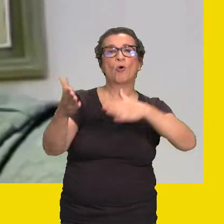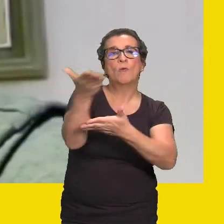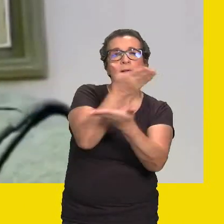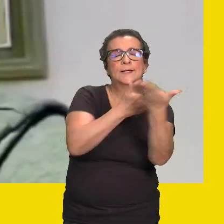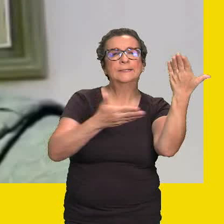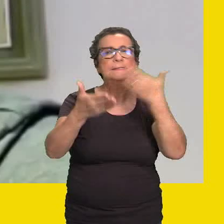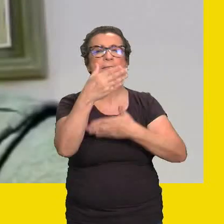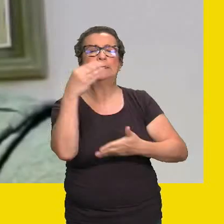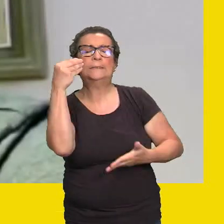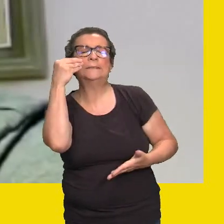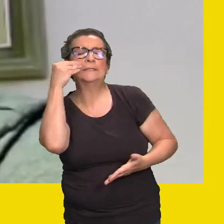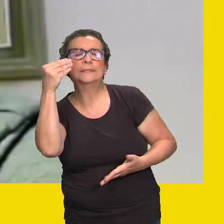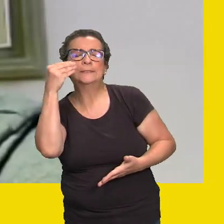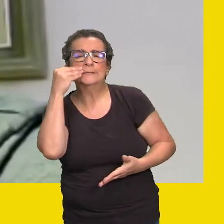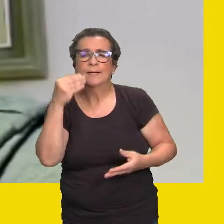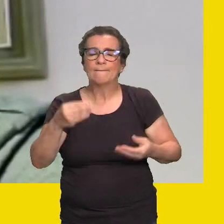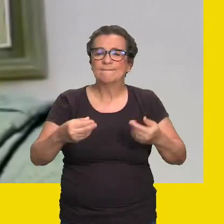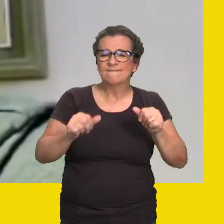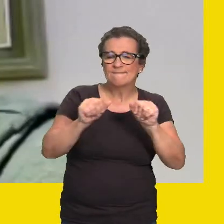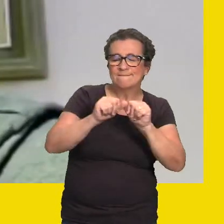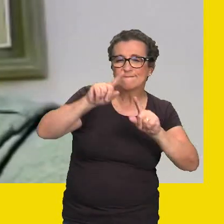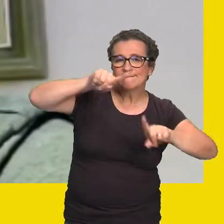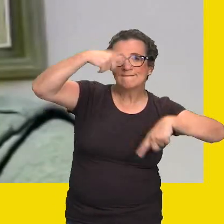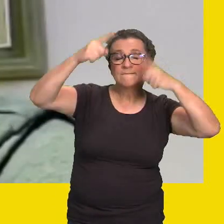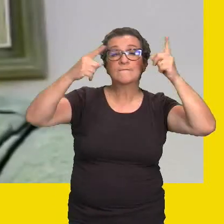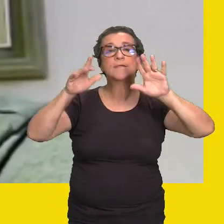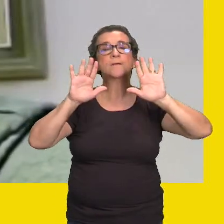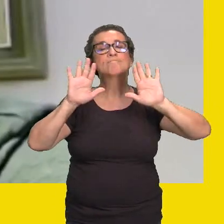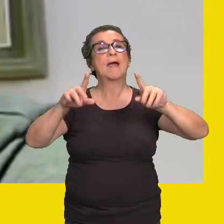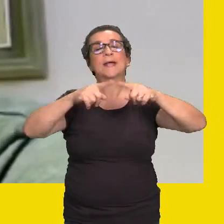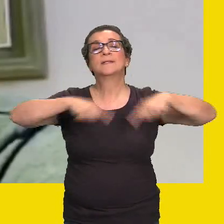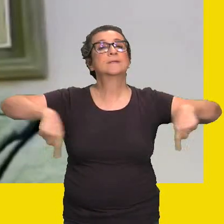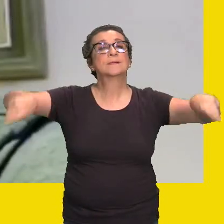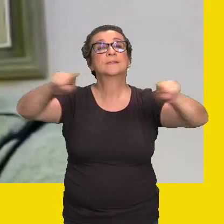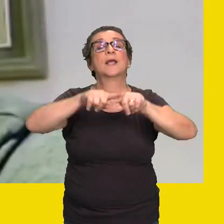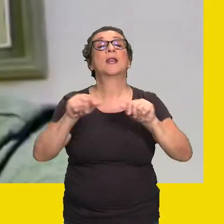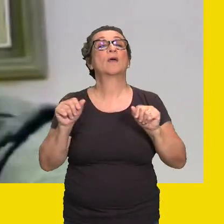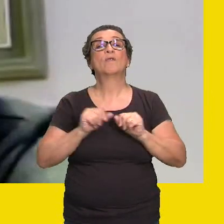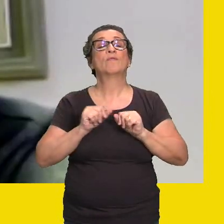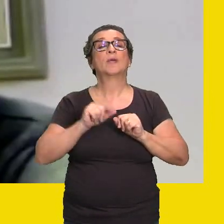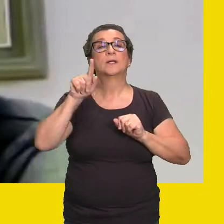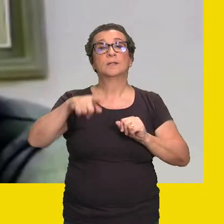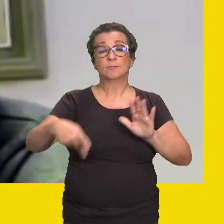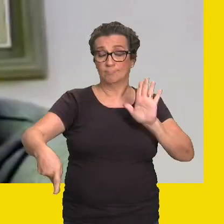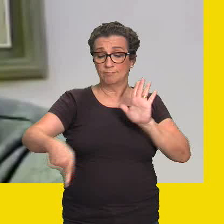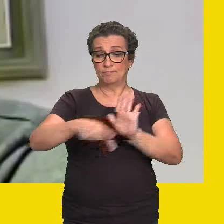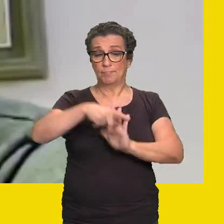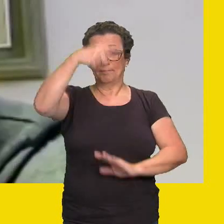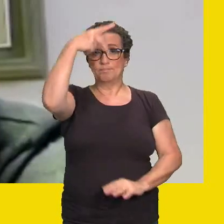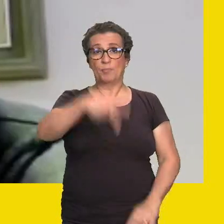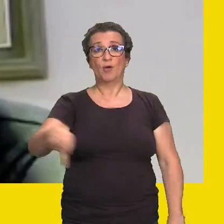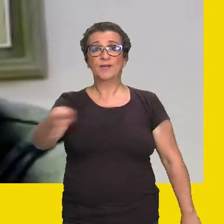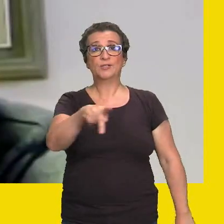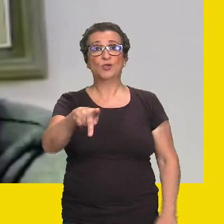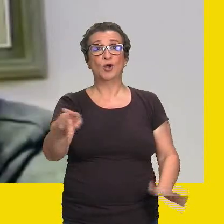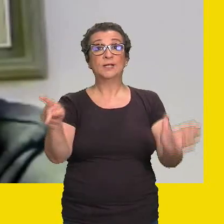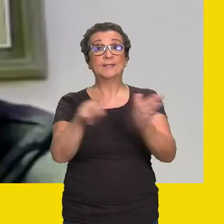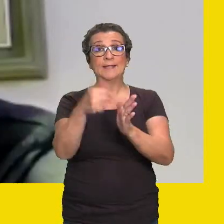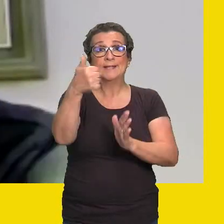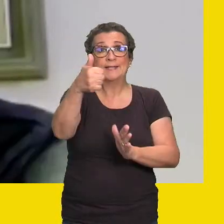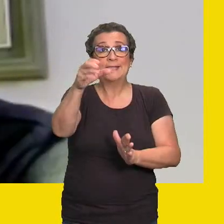tentou desenvolver essas interações, mas elas foram feitas por professores da própria Décima CRI,